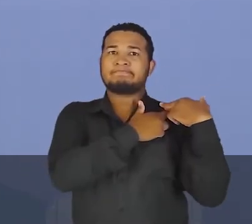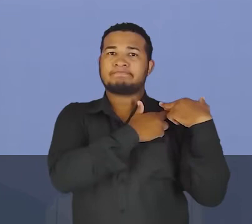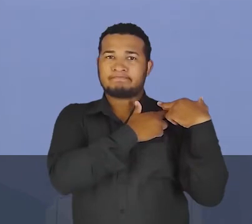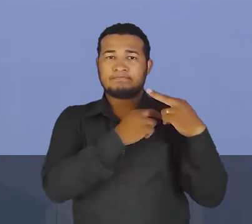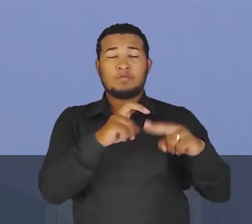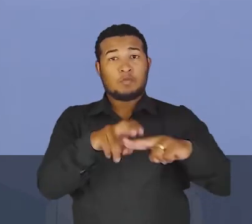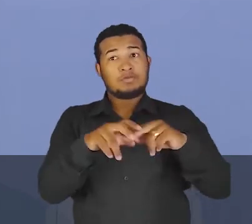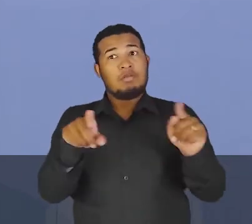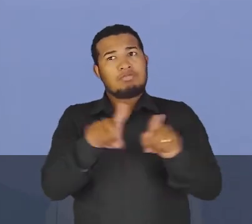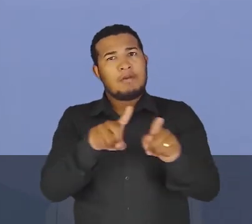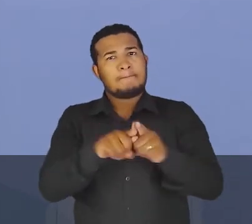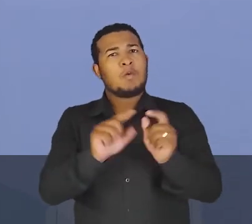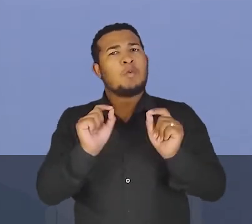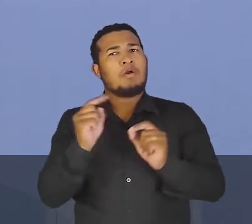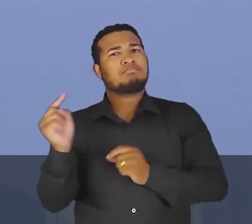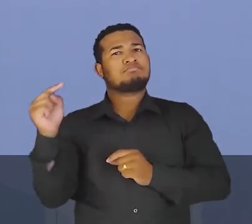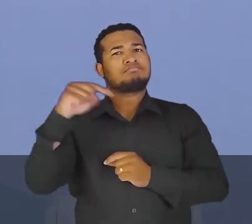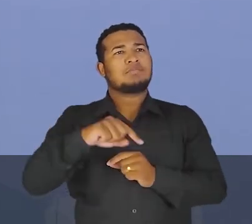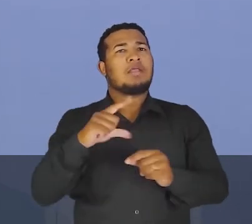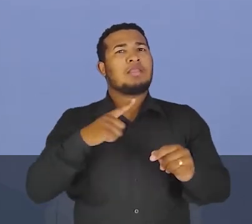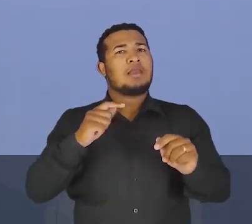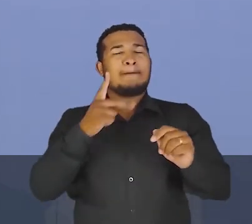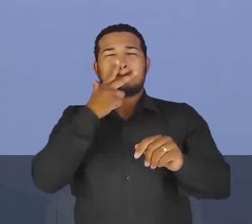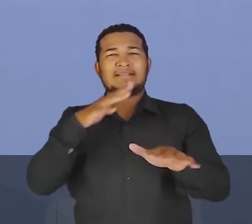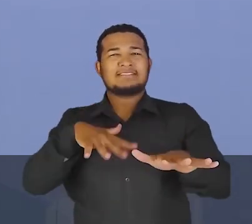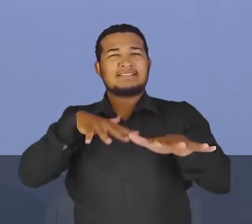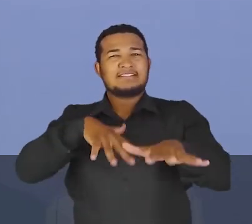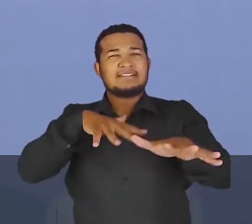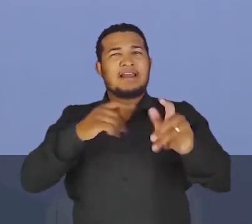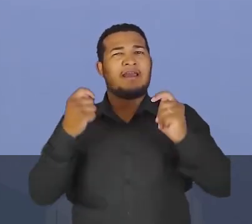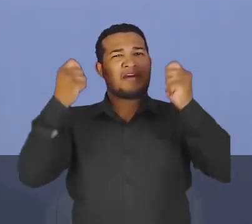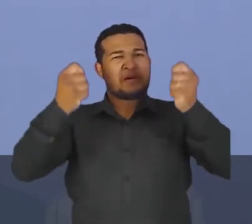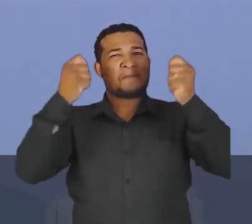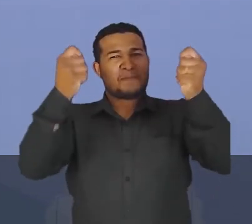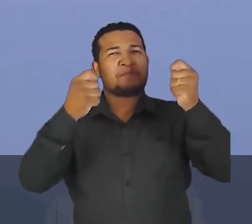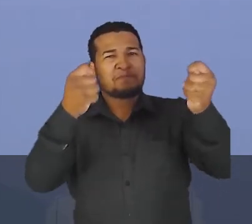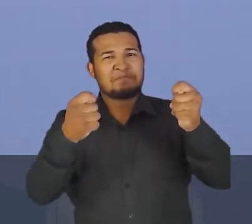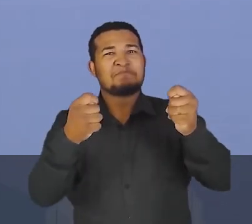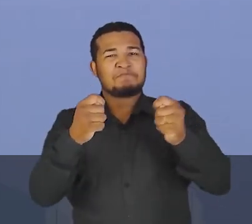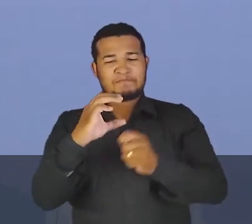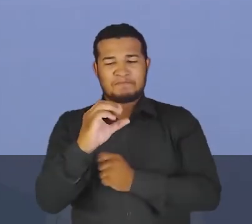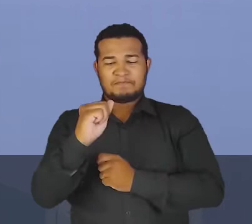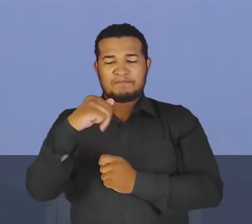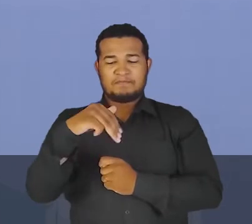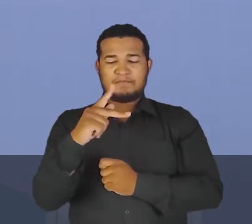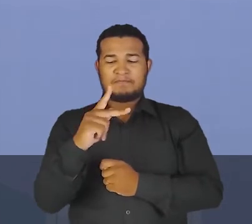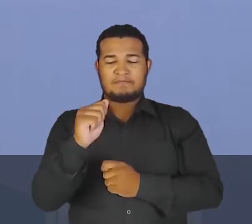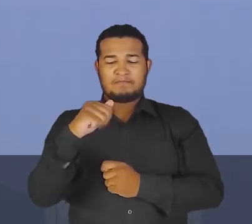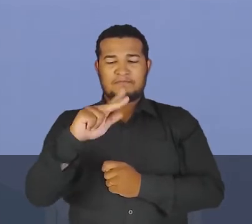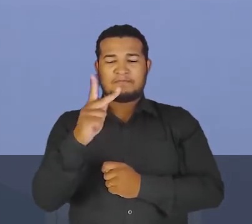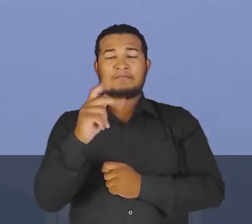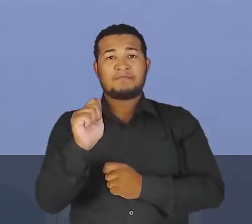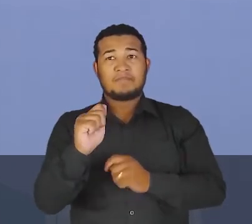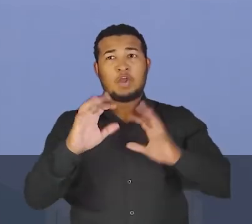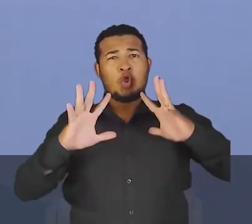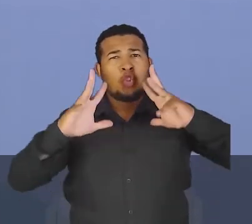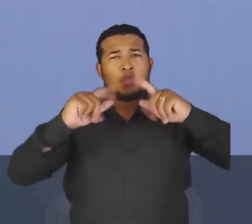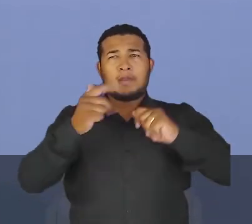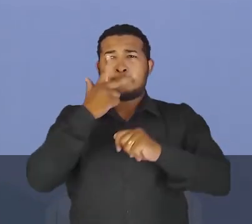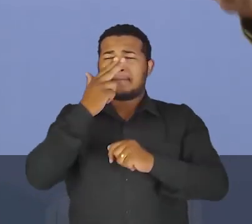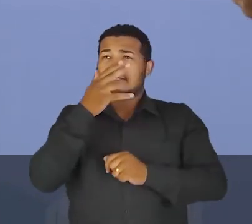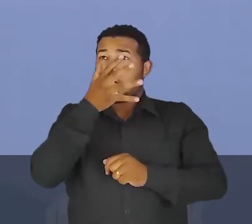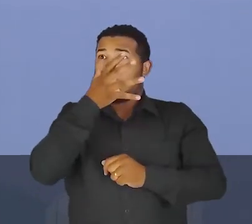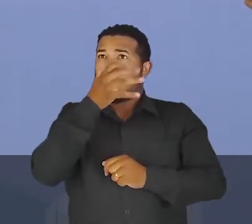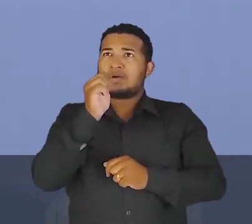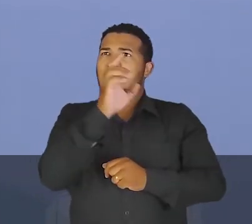nisso eu também quero reforçar a questão das campanhas. Quando você observa uma campanha política, todos os candidatos eles parecem ser quase deuses